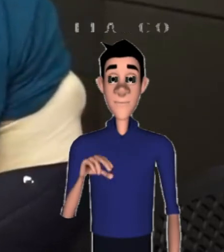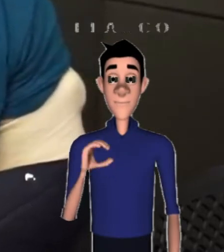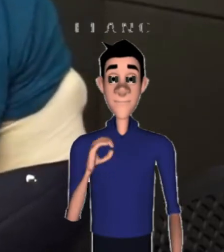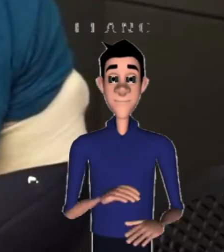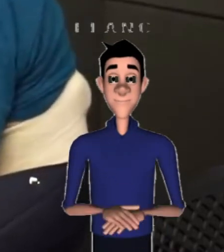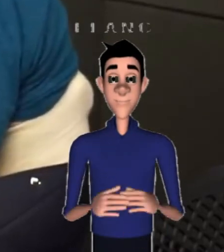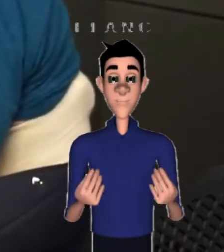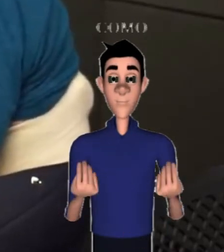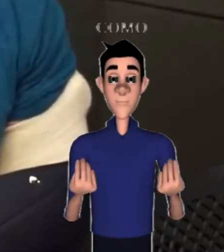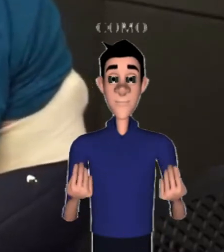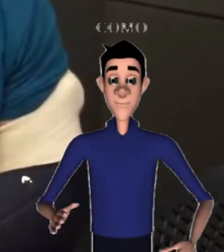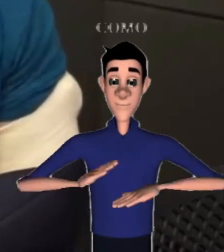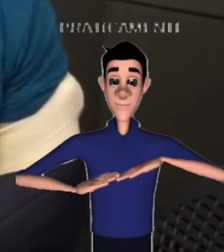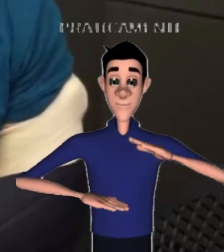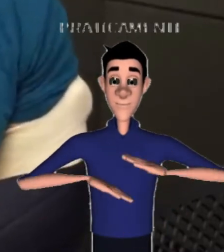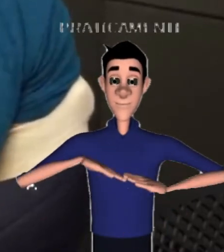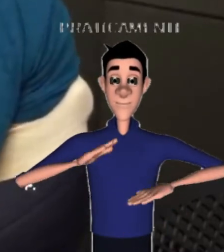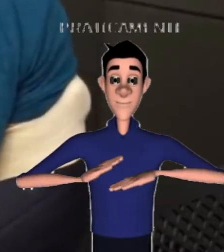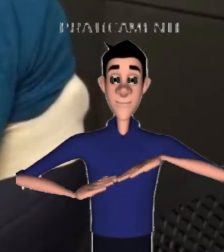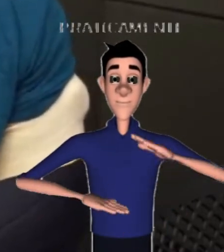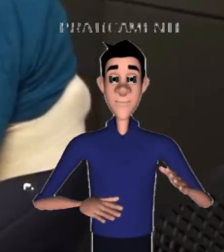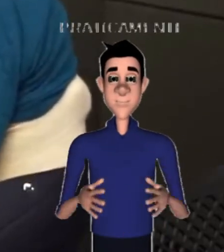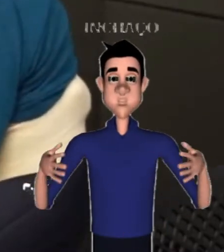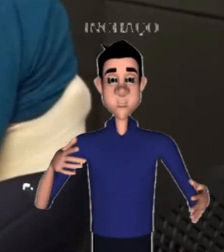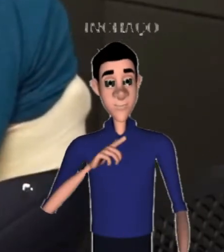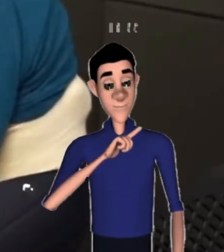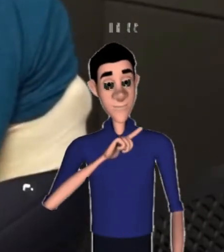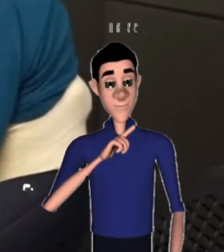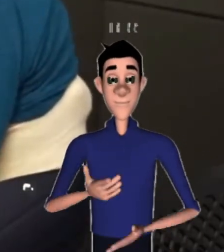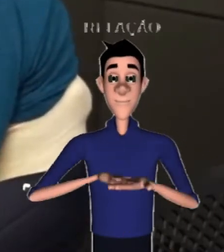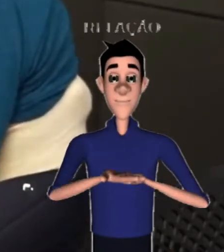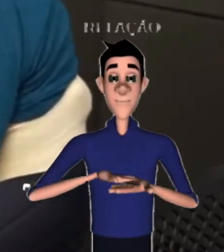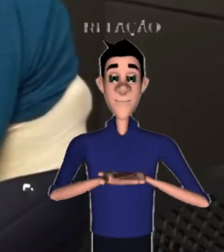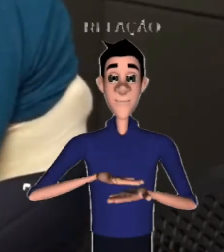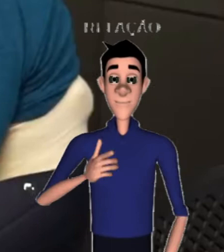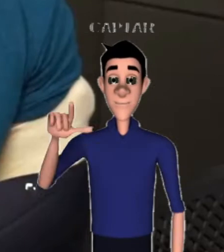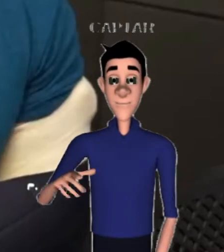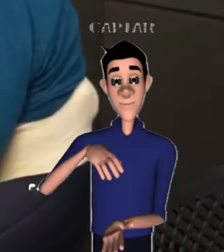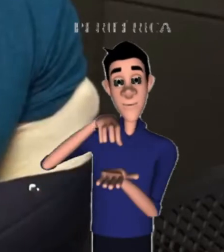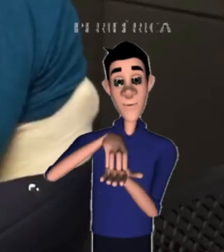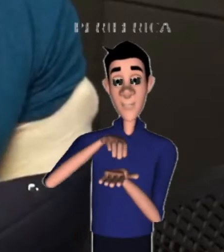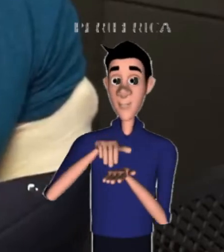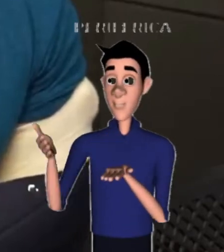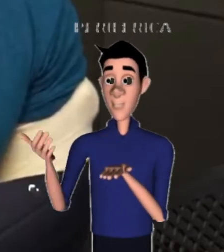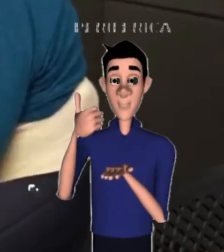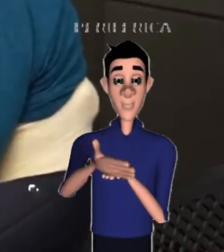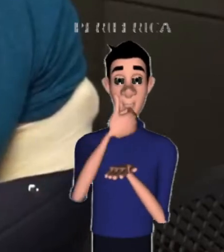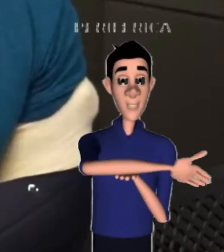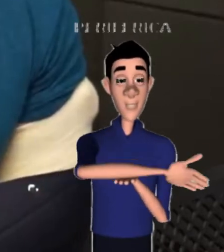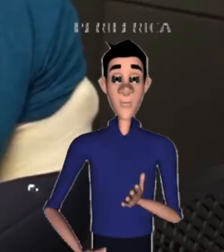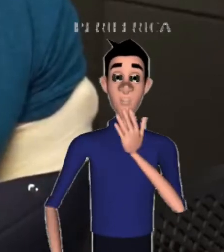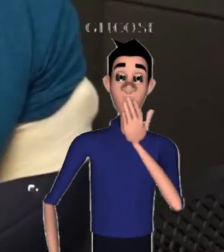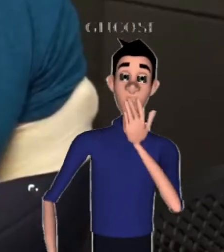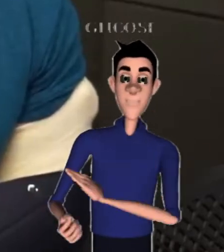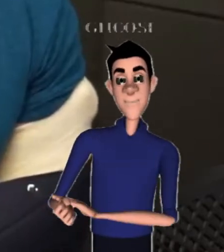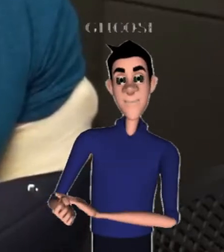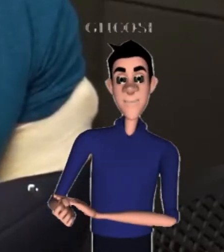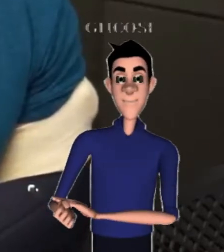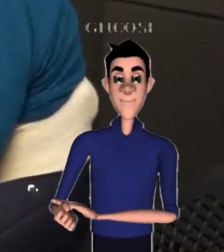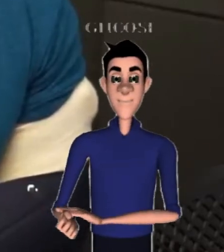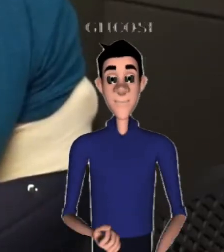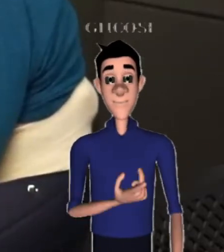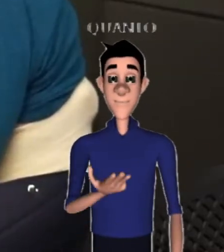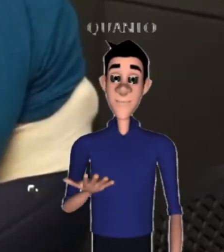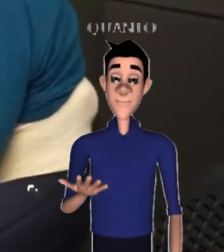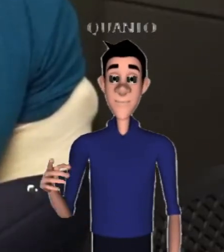você consegue gastar de energia daquilo que você consome. O que está ligado isso? Normalmente isso está ligado à